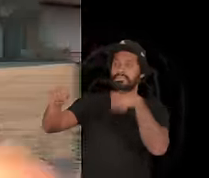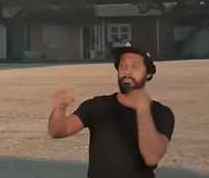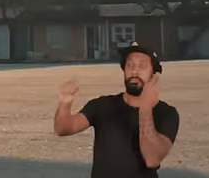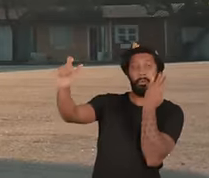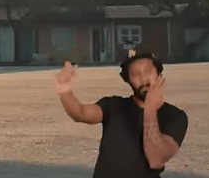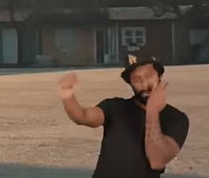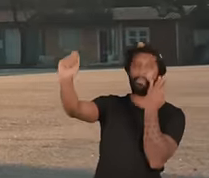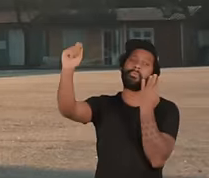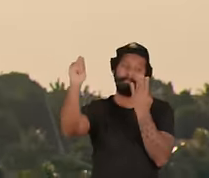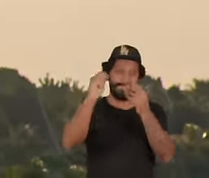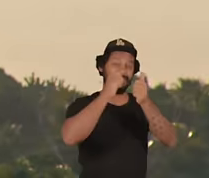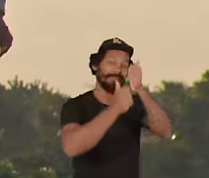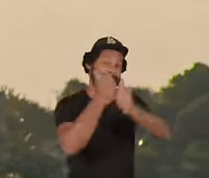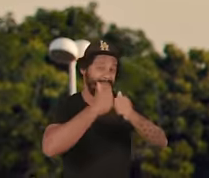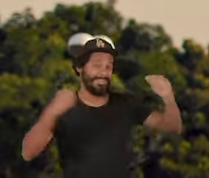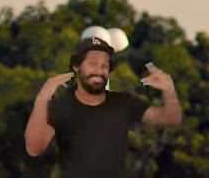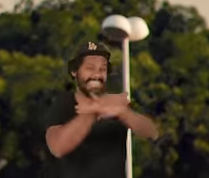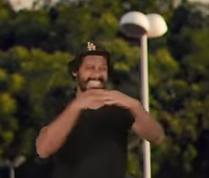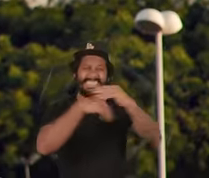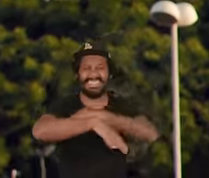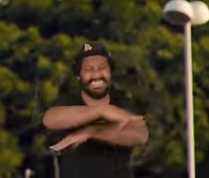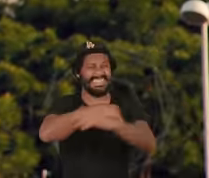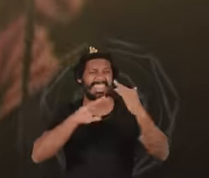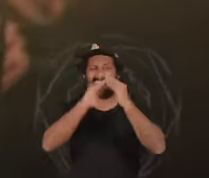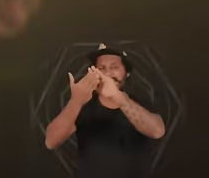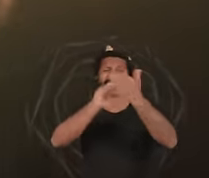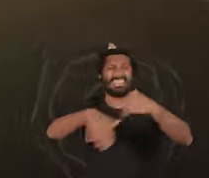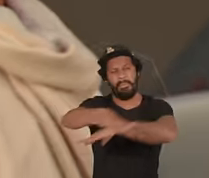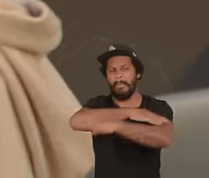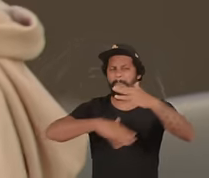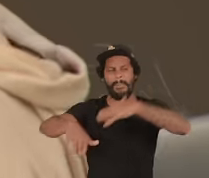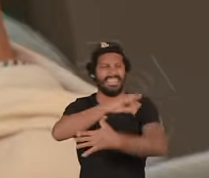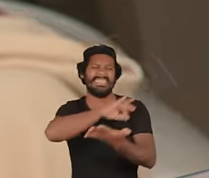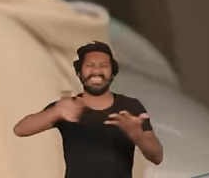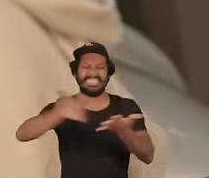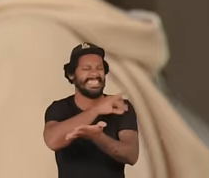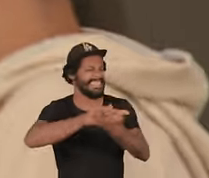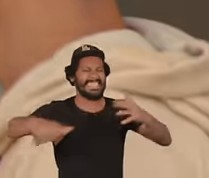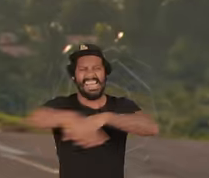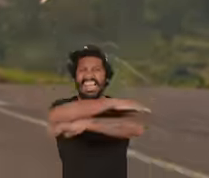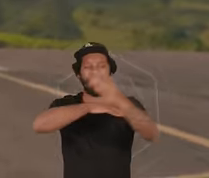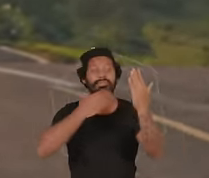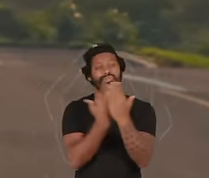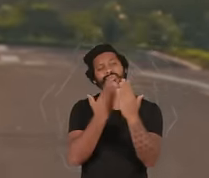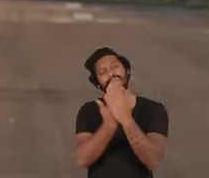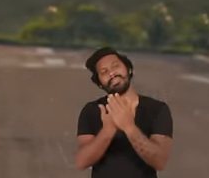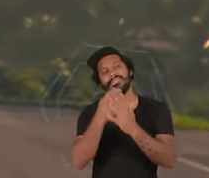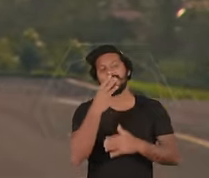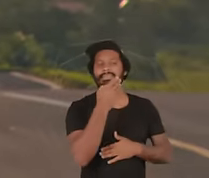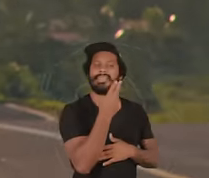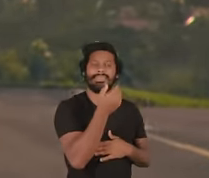rua, rivalidade era alta. Triste caía na vizinha e acabava o rato. Fazia o rabo na escola. Mochila,